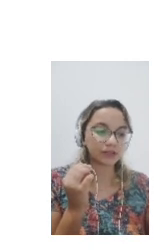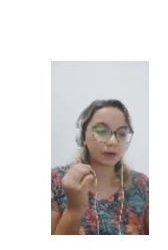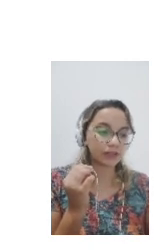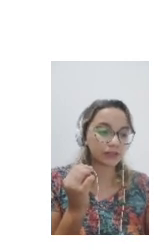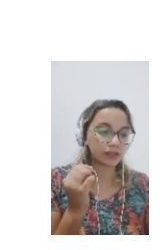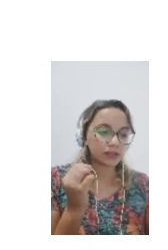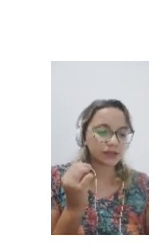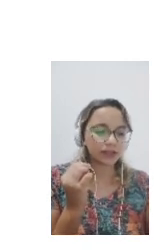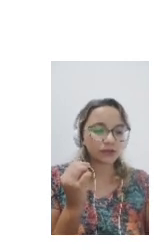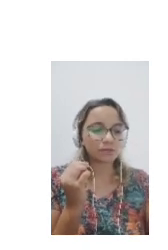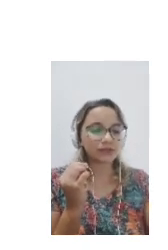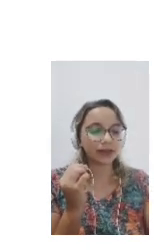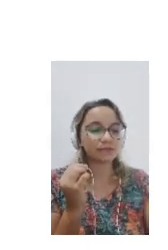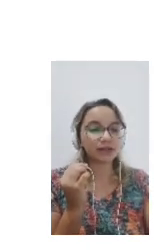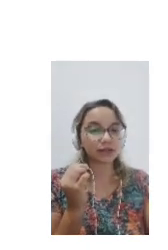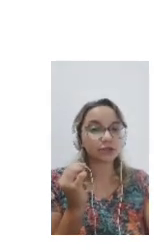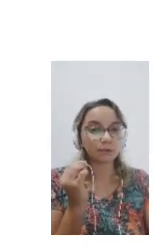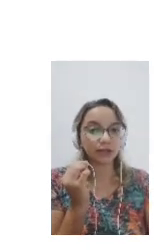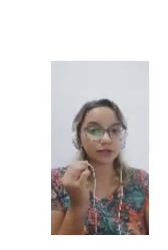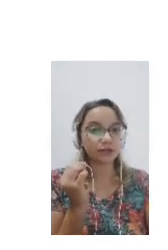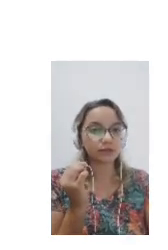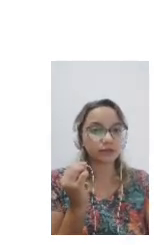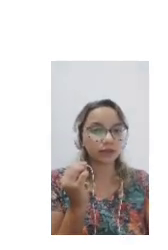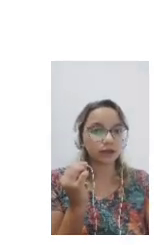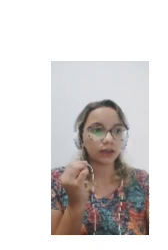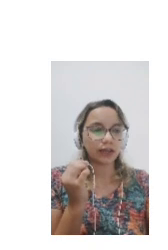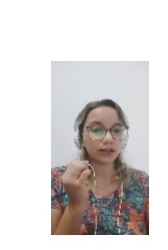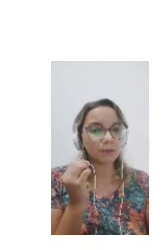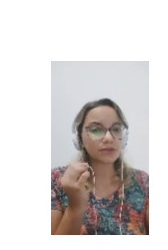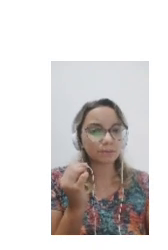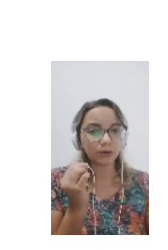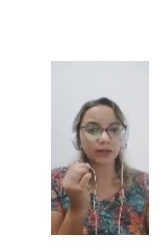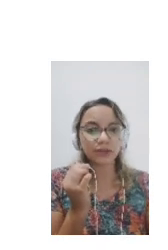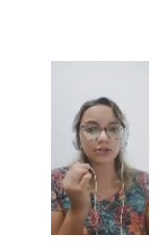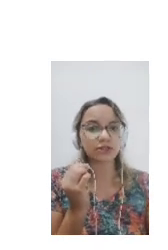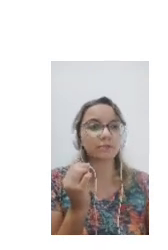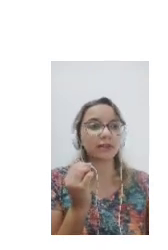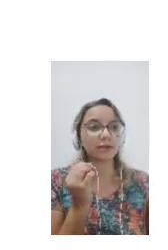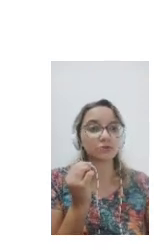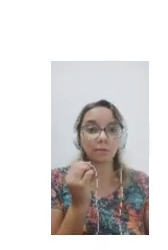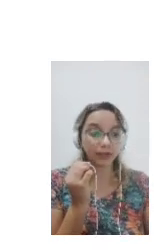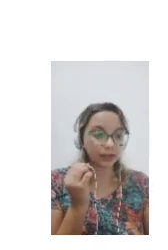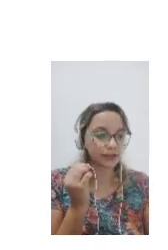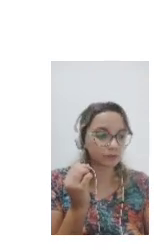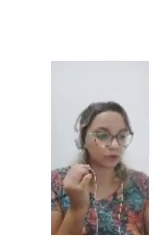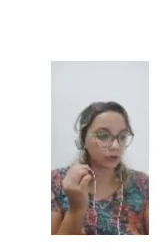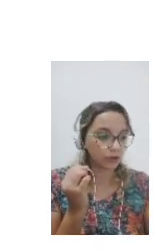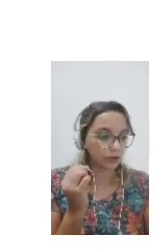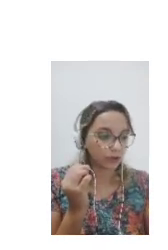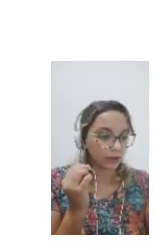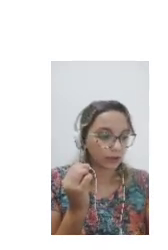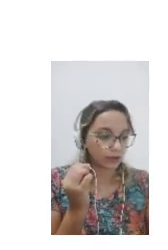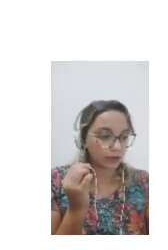relações interpessoais, já que somos seres bastante comunicativos. E não menos importante, nós também temos o companheirismo,